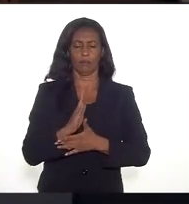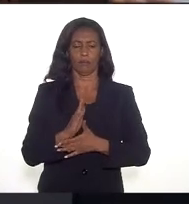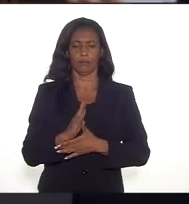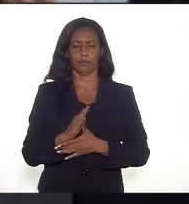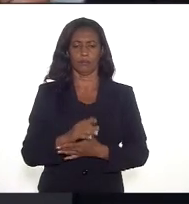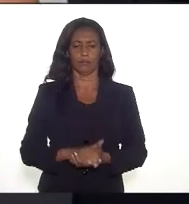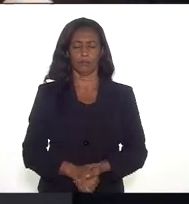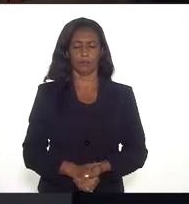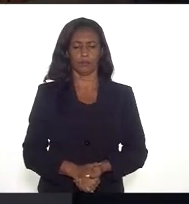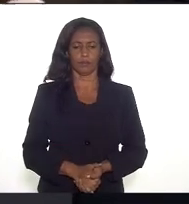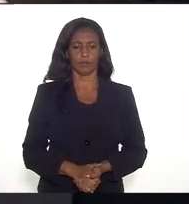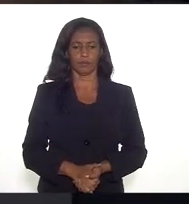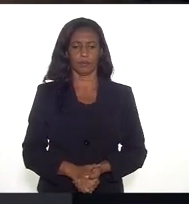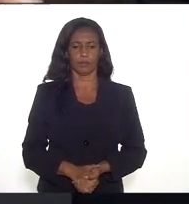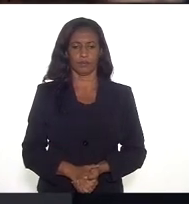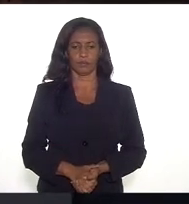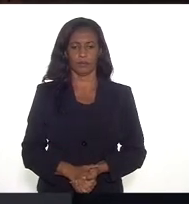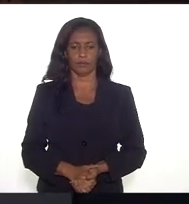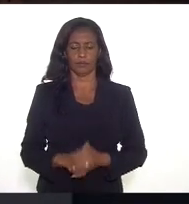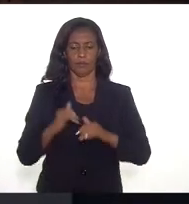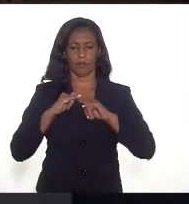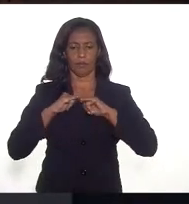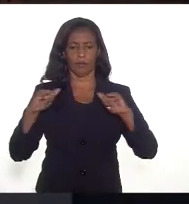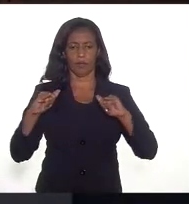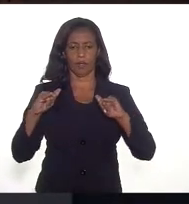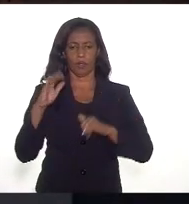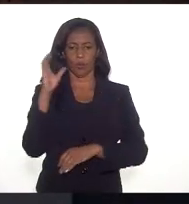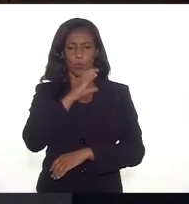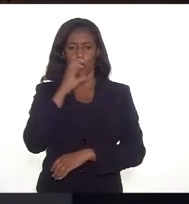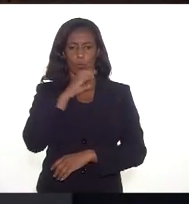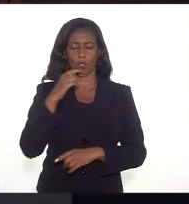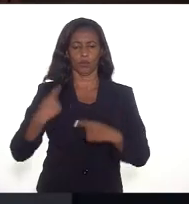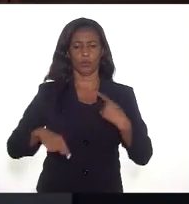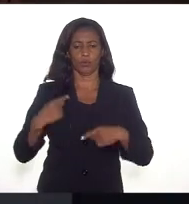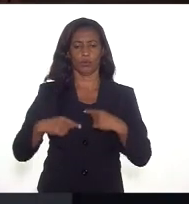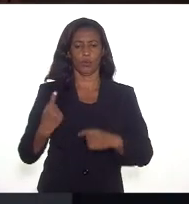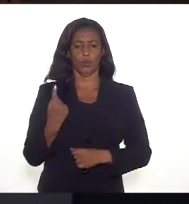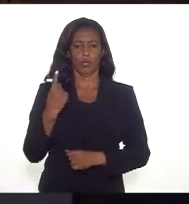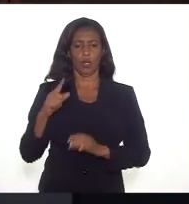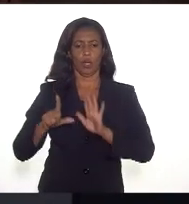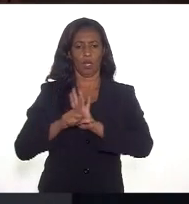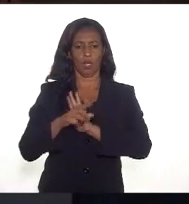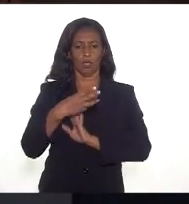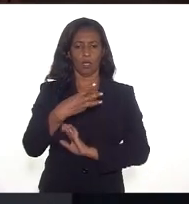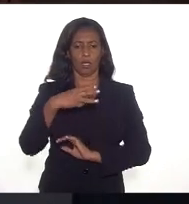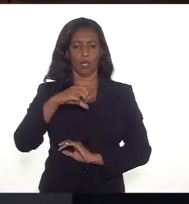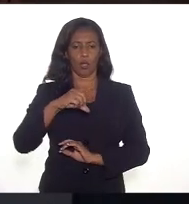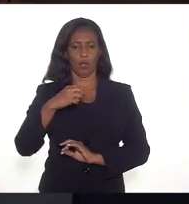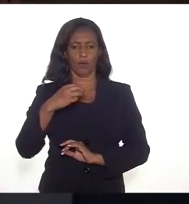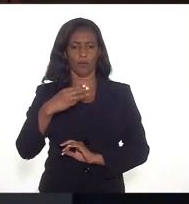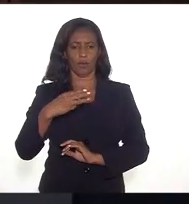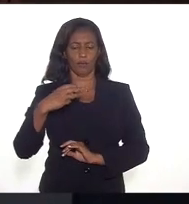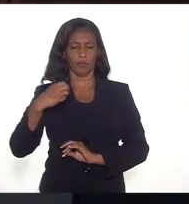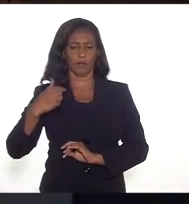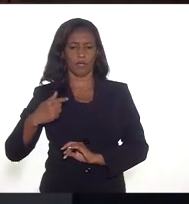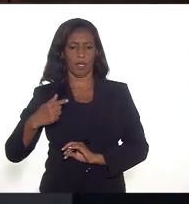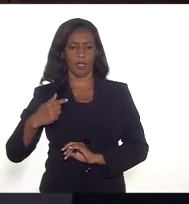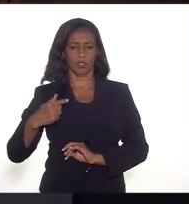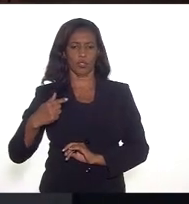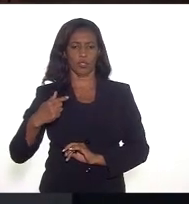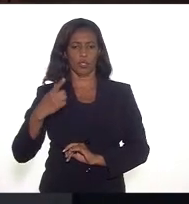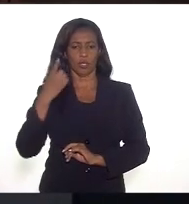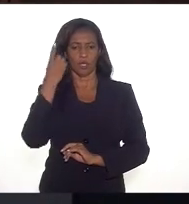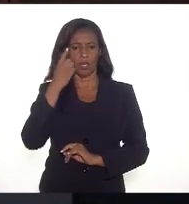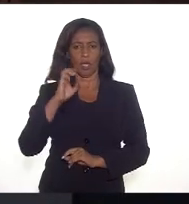vai a autógrafo. Anuncio, em regime de urgência, em discussão única, projeto de lei 3997 de 21, de autoria do deputado